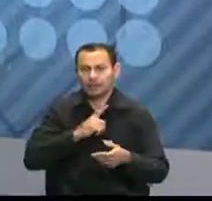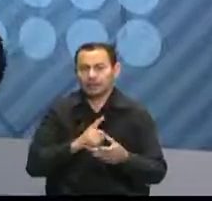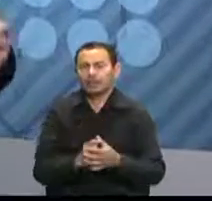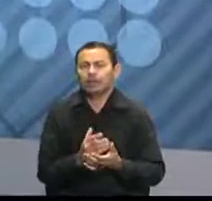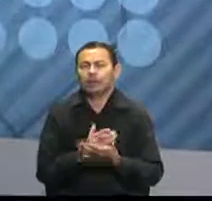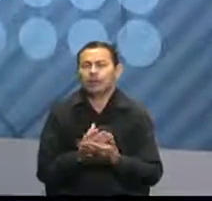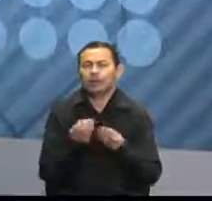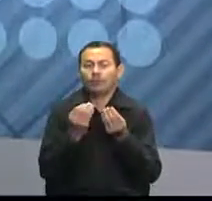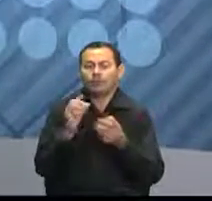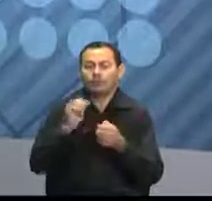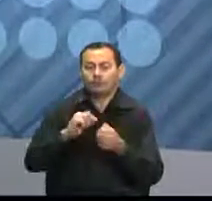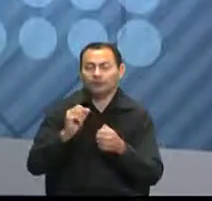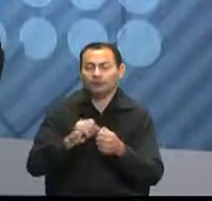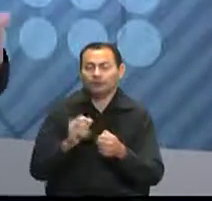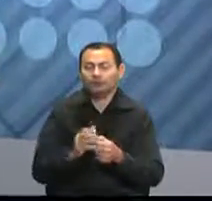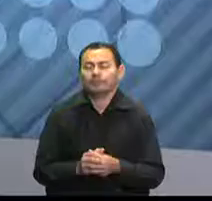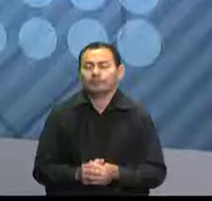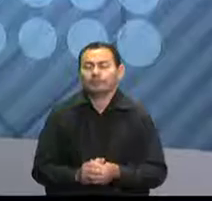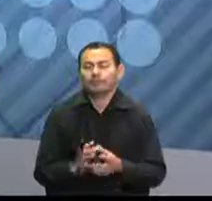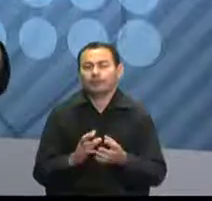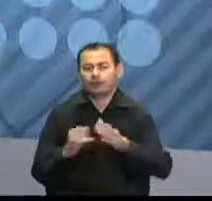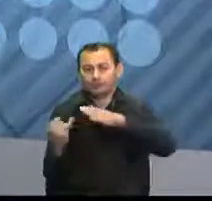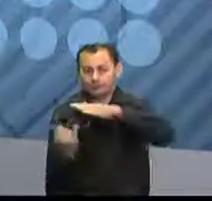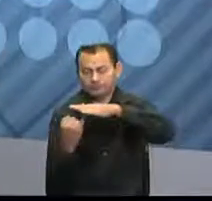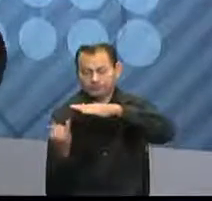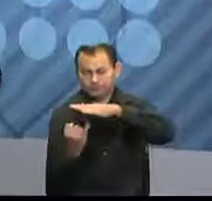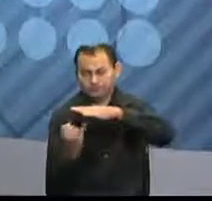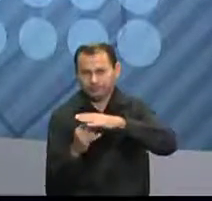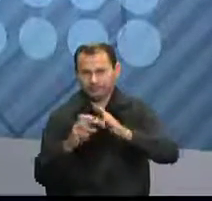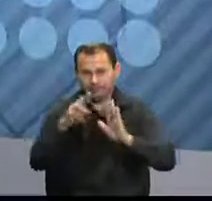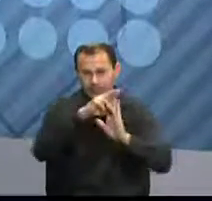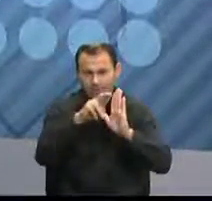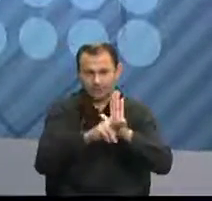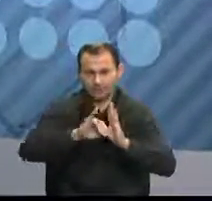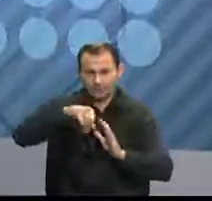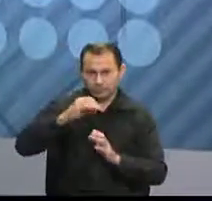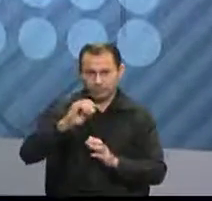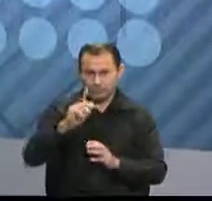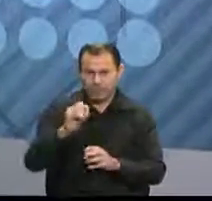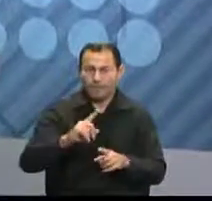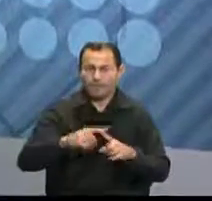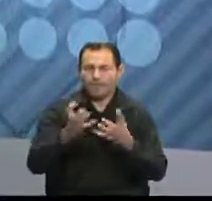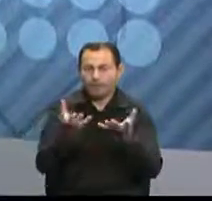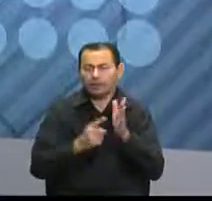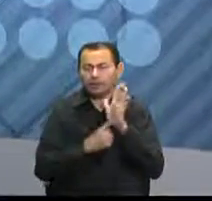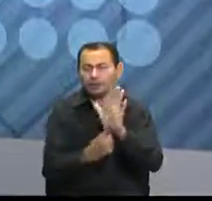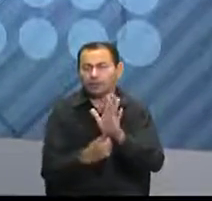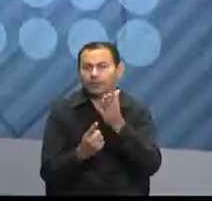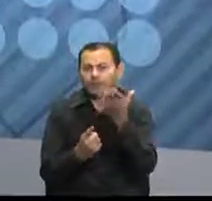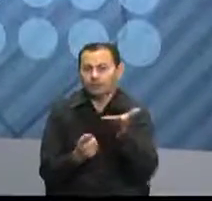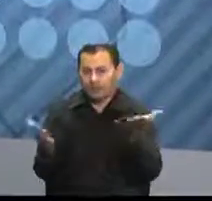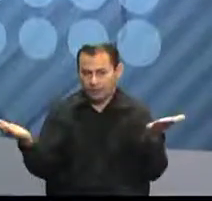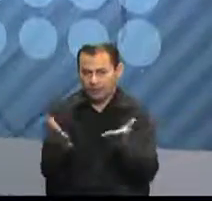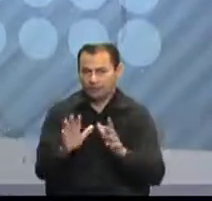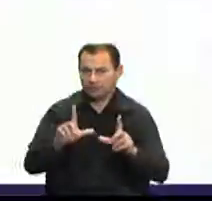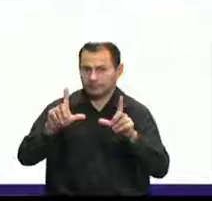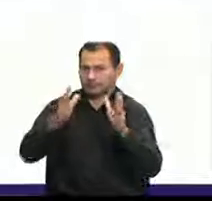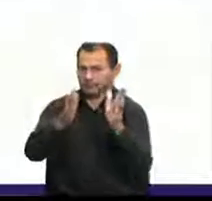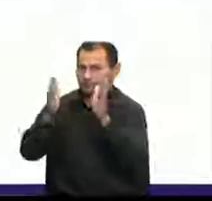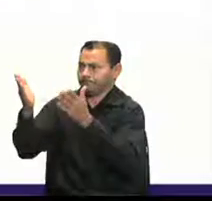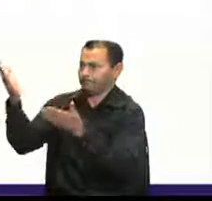e como é formado é a com as instituições às regras do jogo ali que eu quero te apresentar agora no